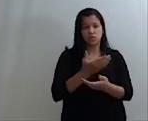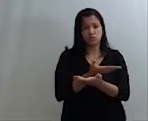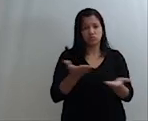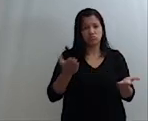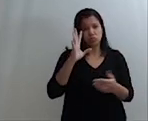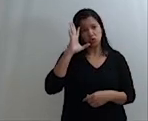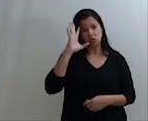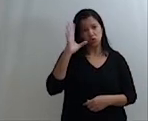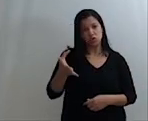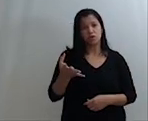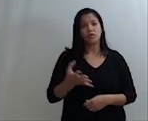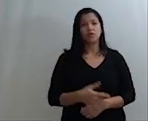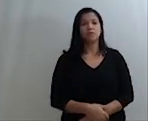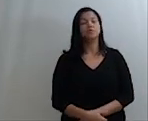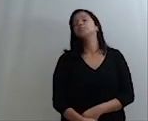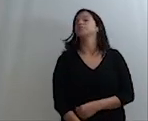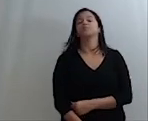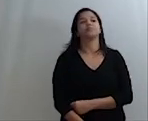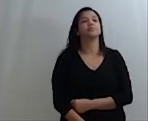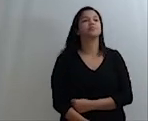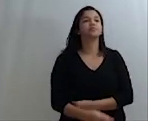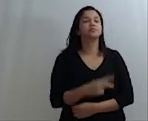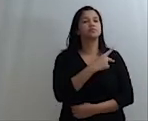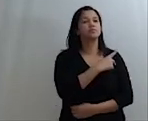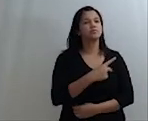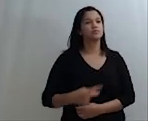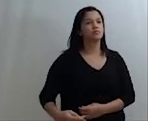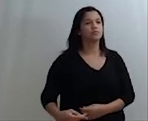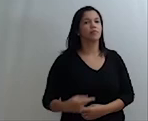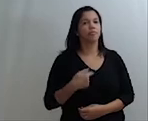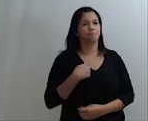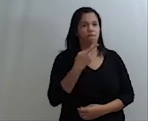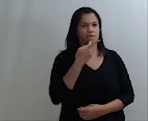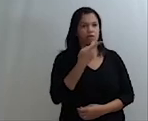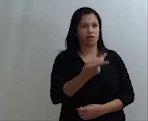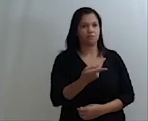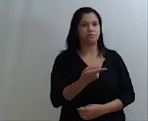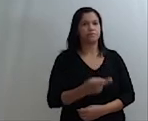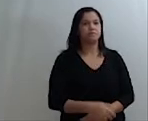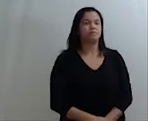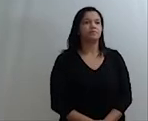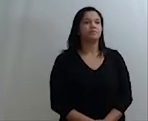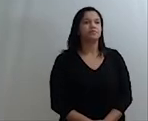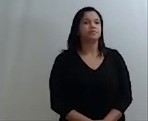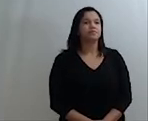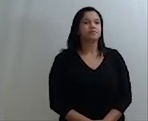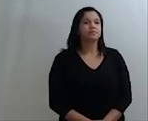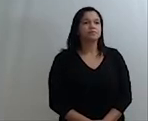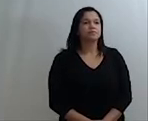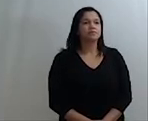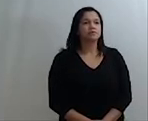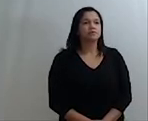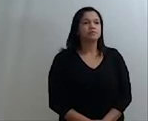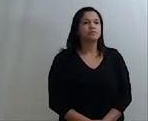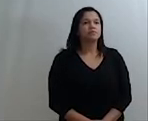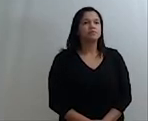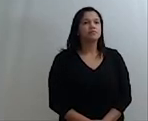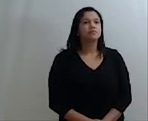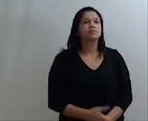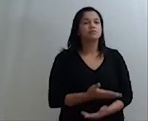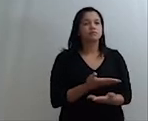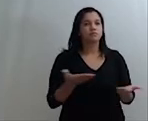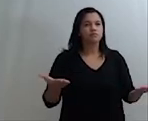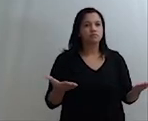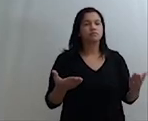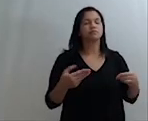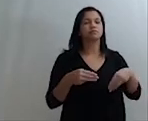excelências senhor presidente Eu gostaria de falar mesmo senhor presidente senhora ministra senhores